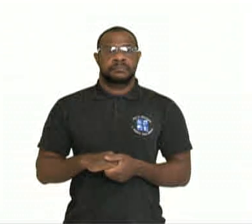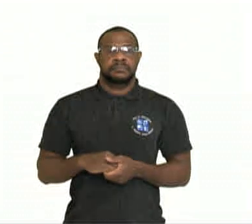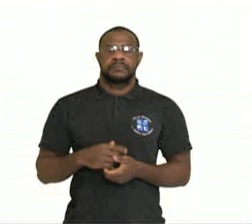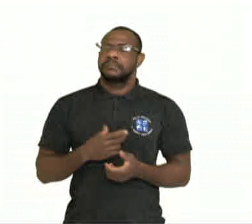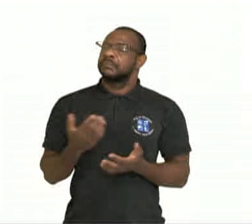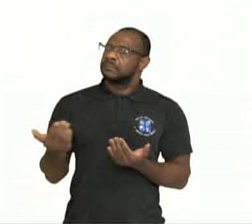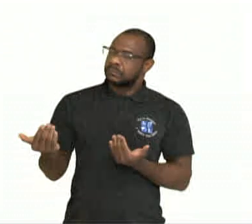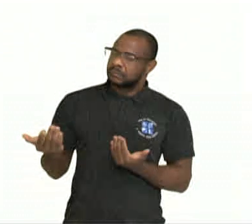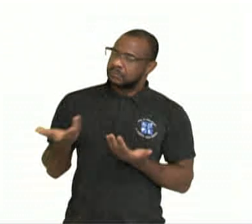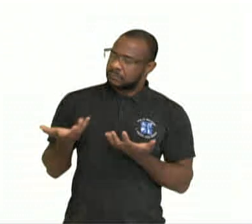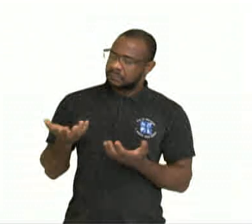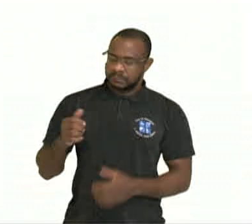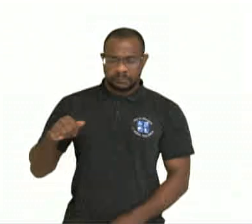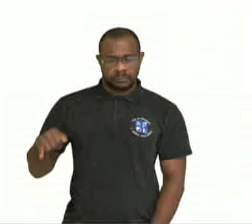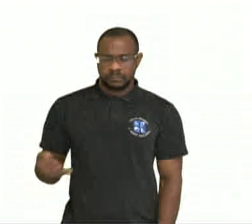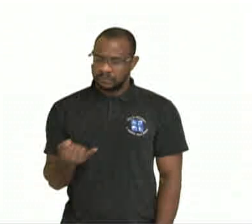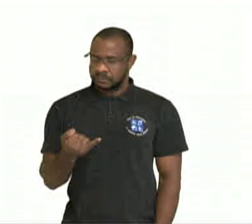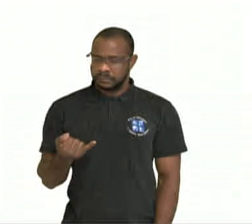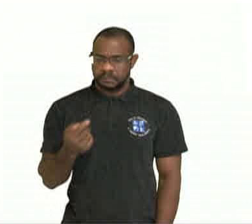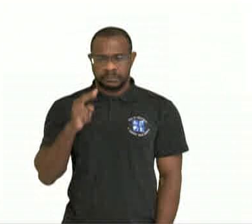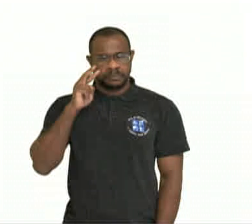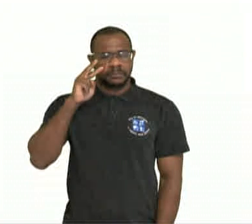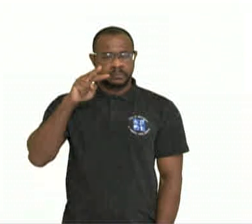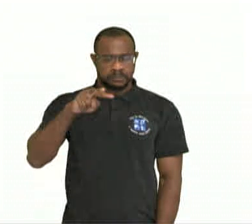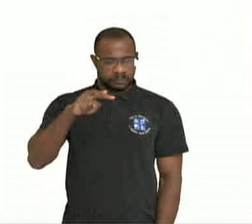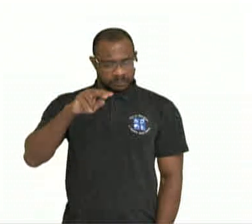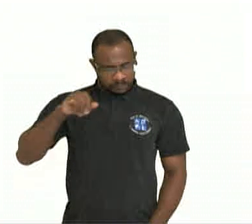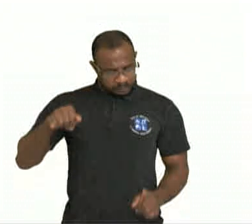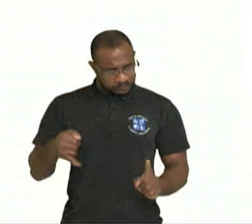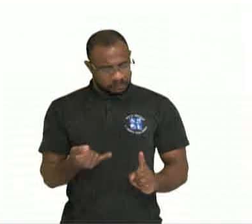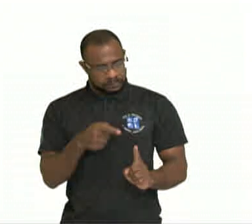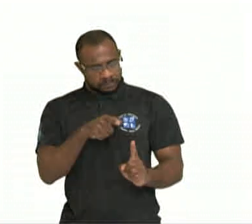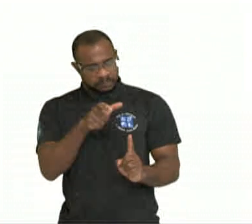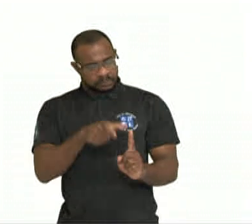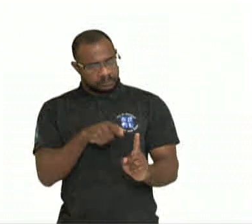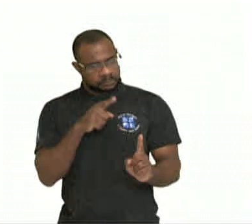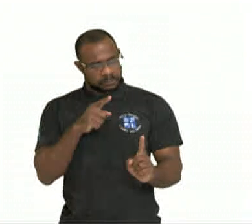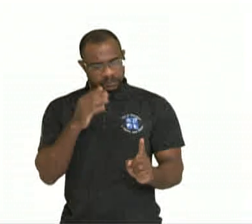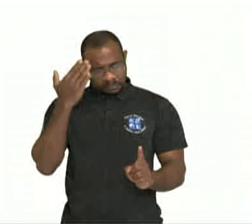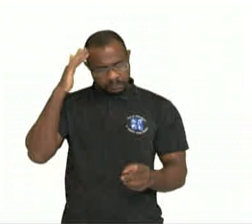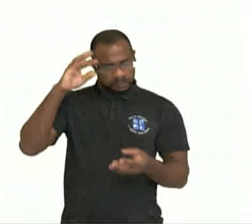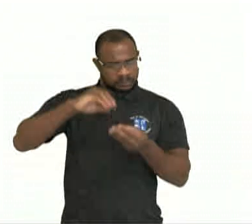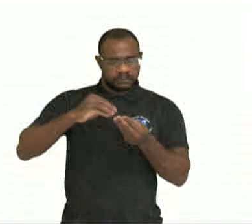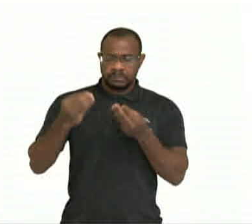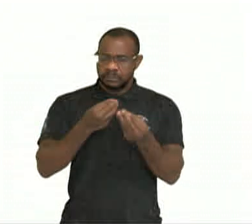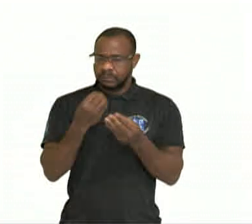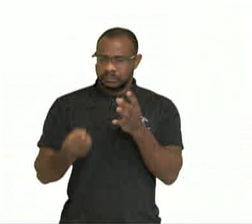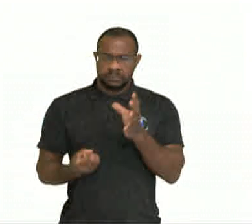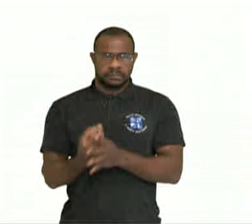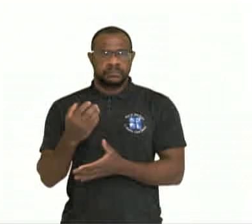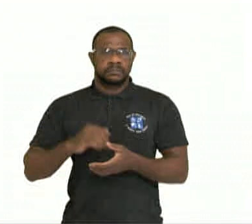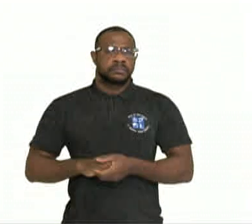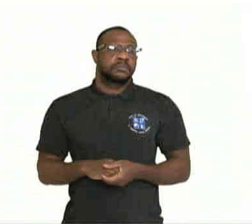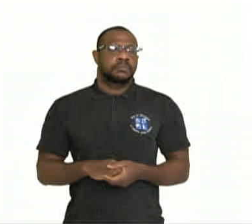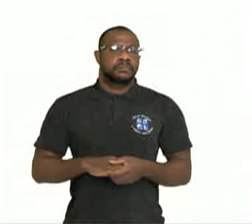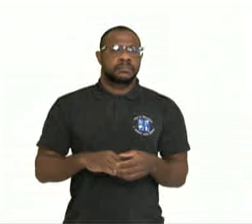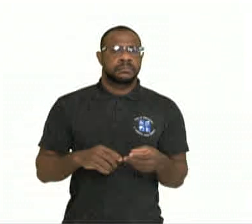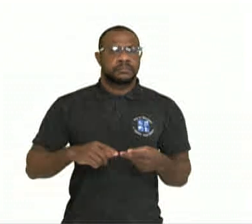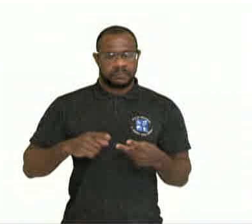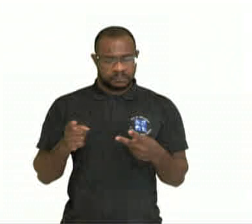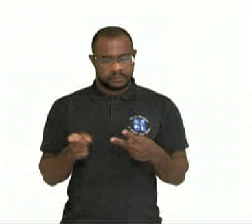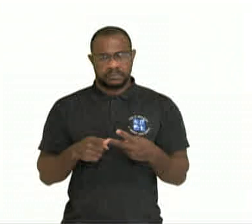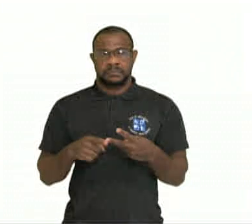uma pequena oportunidade para poder olhar para ele e compreender como funciona. Argumento de causa e